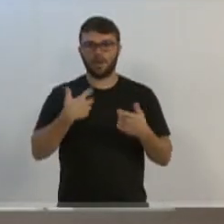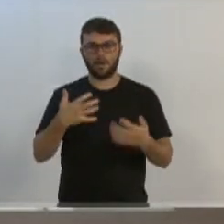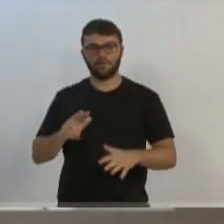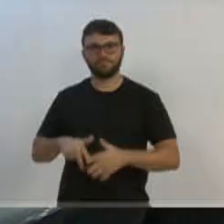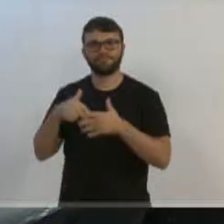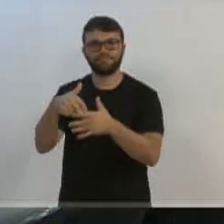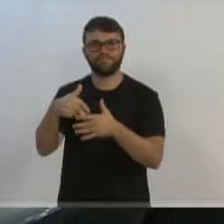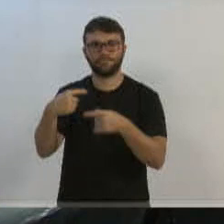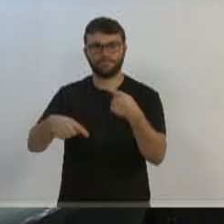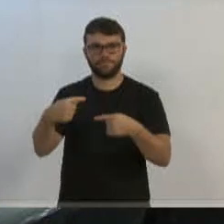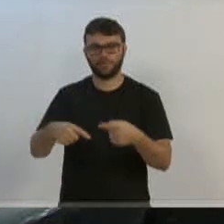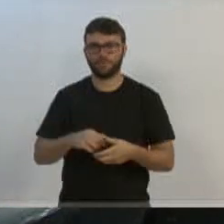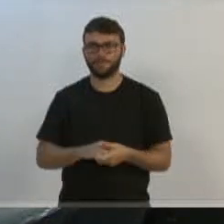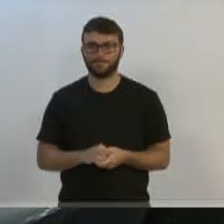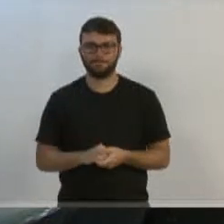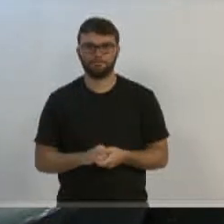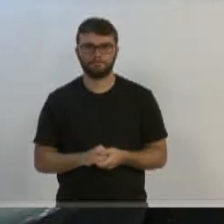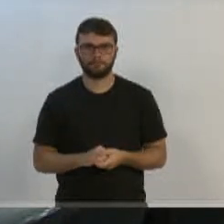discutir.